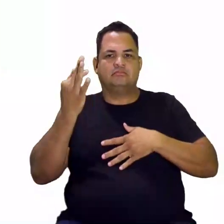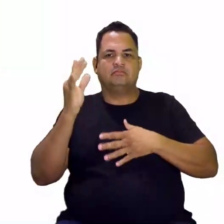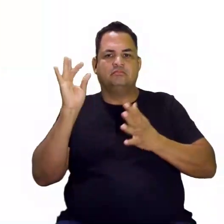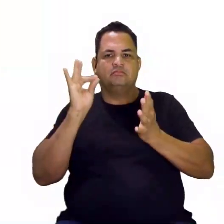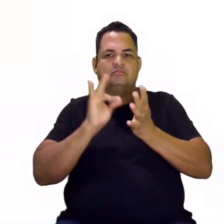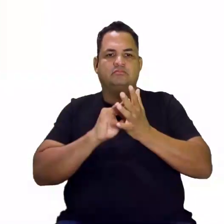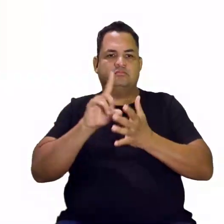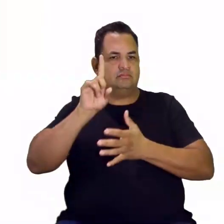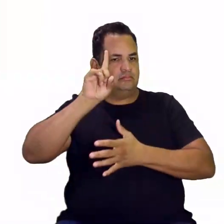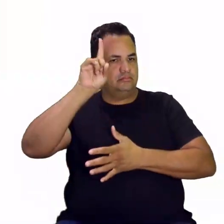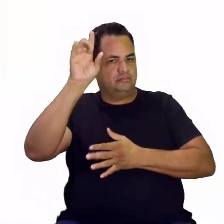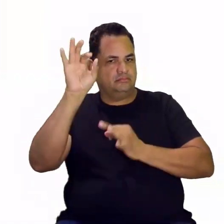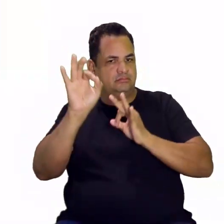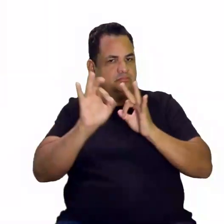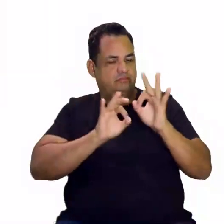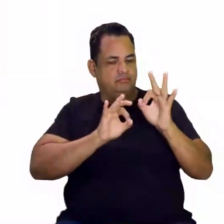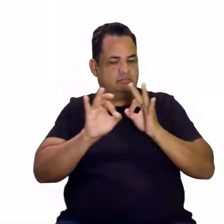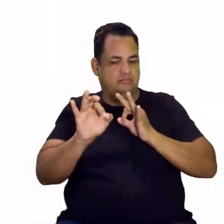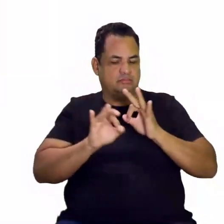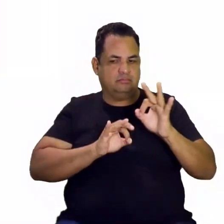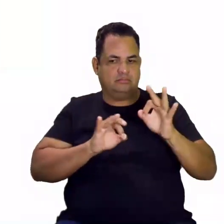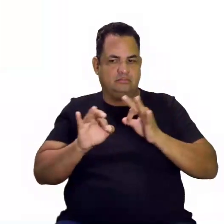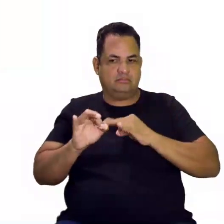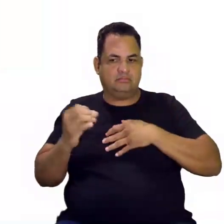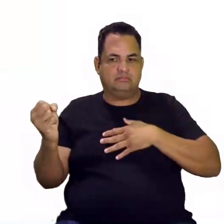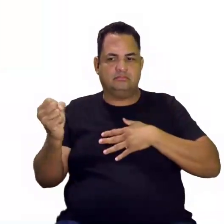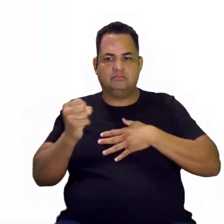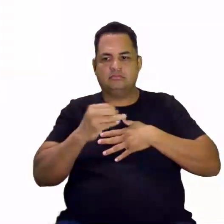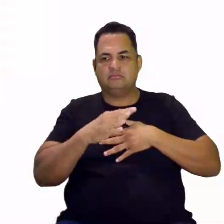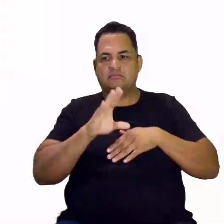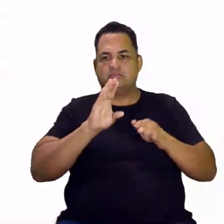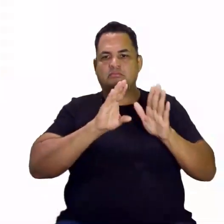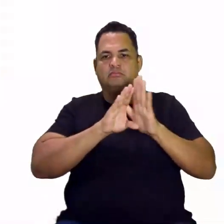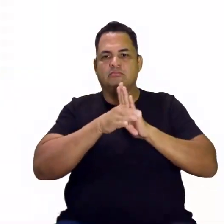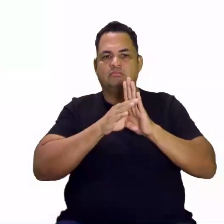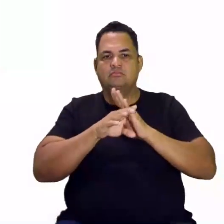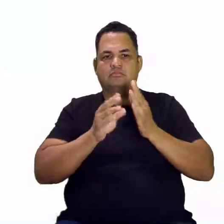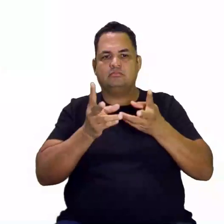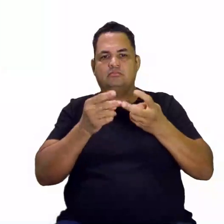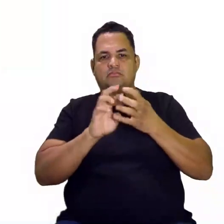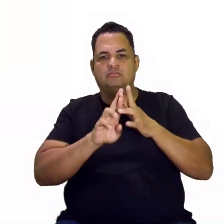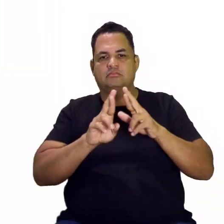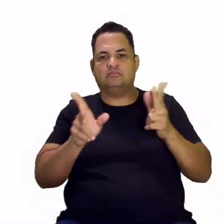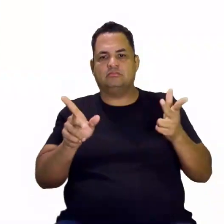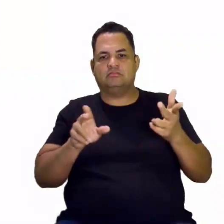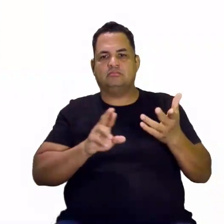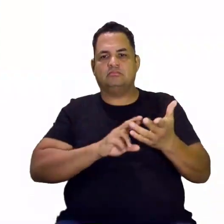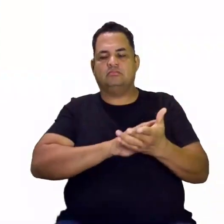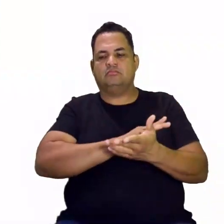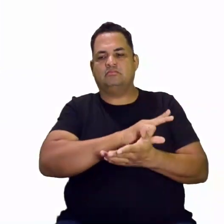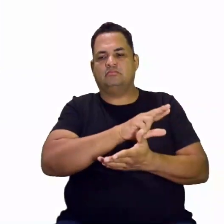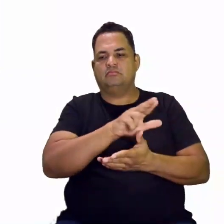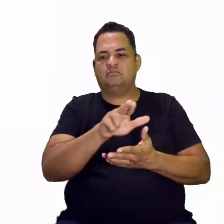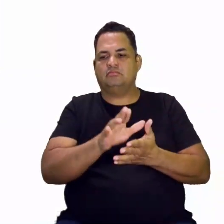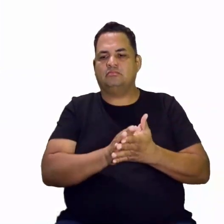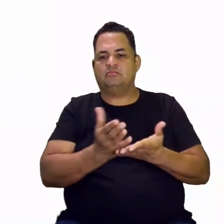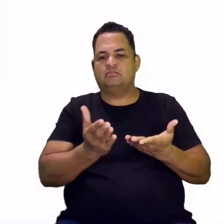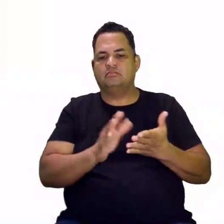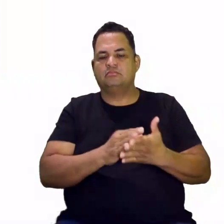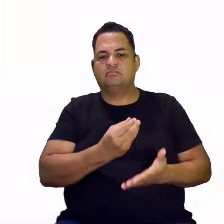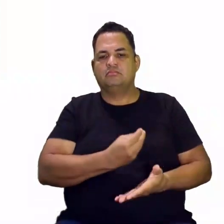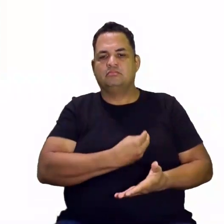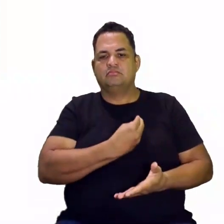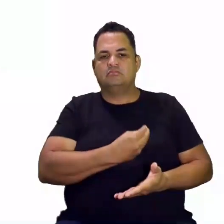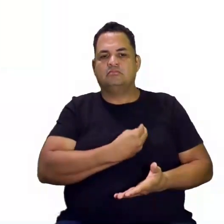fenômenos, fatos, ideias, elaborando novos conceitos, identificando as diferenças dos diversos